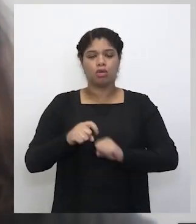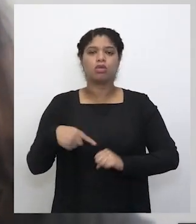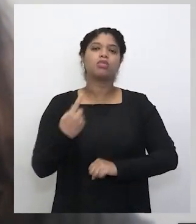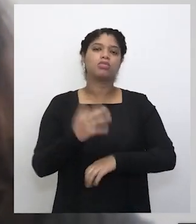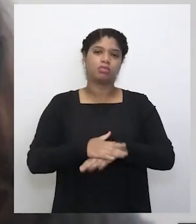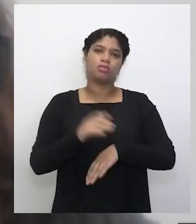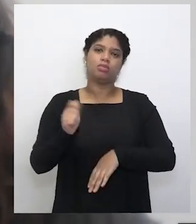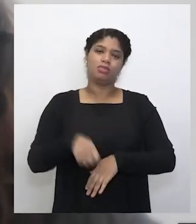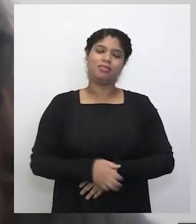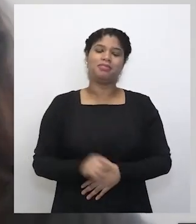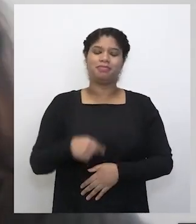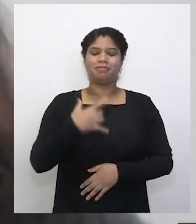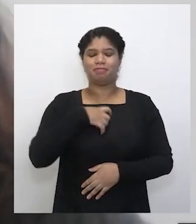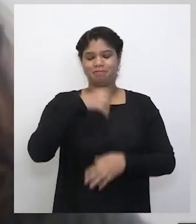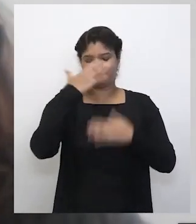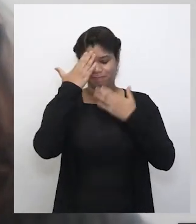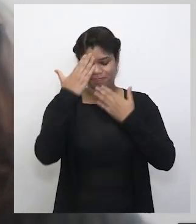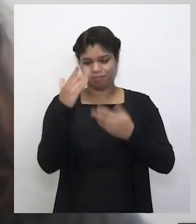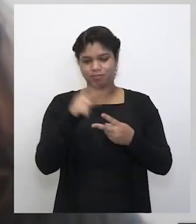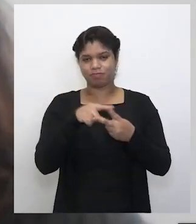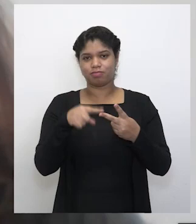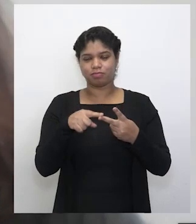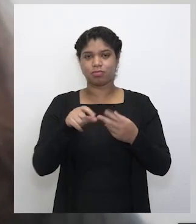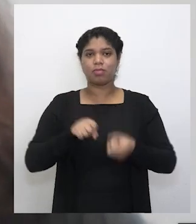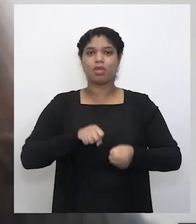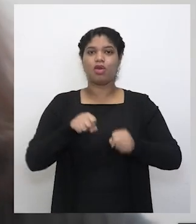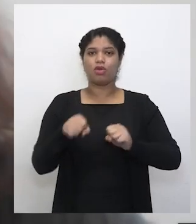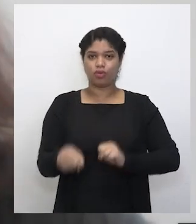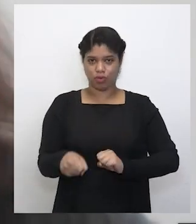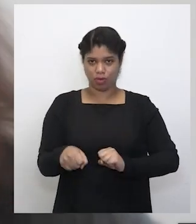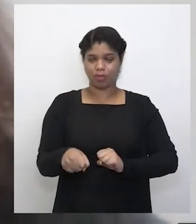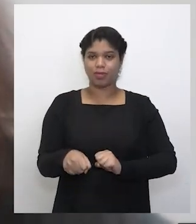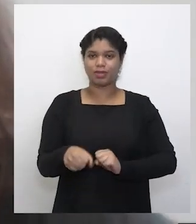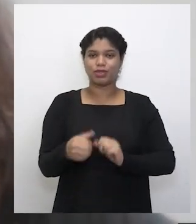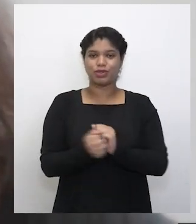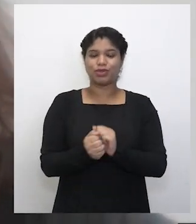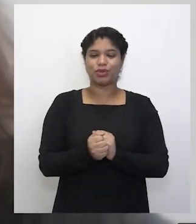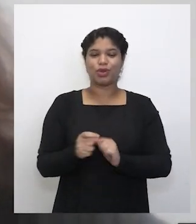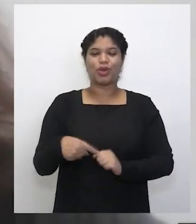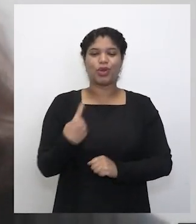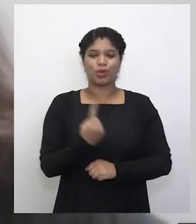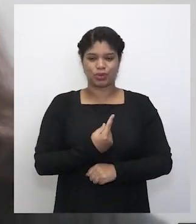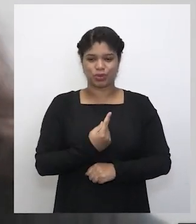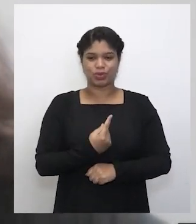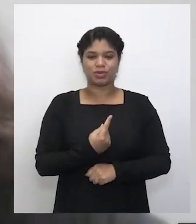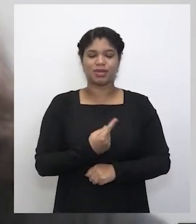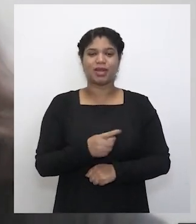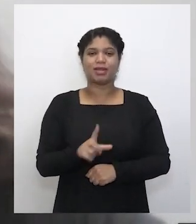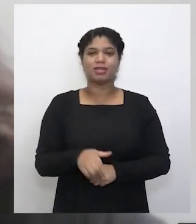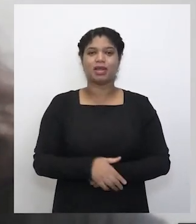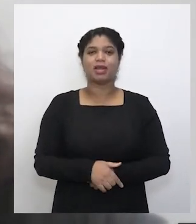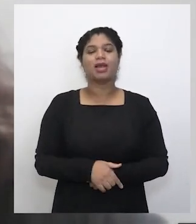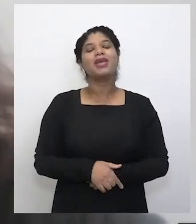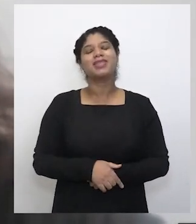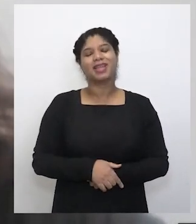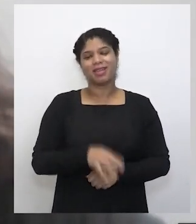temos que agradecer por essas 2 formações que vocês estiveram conosco, né? E fique